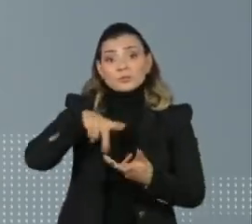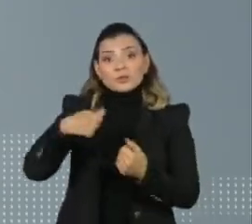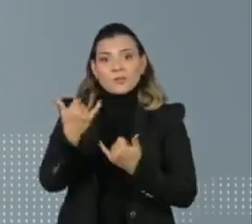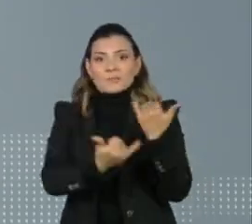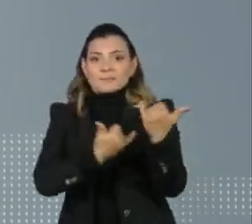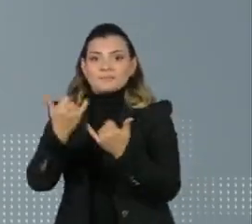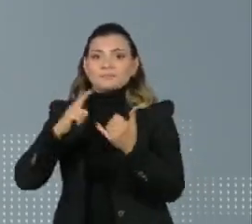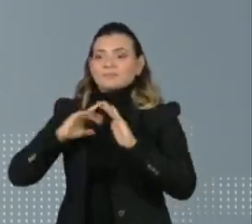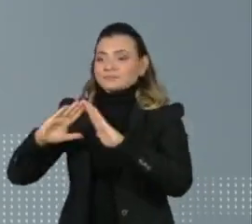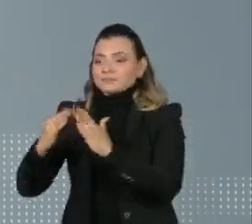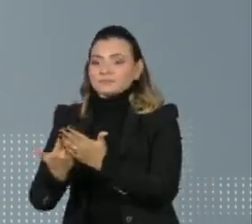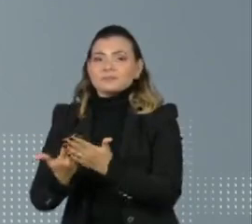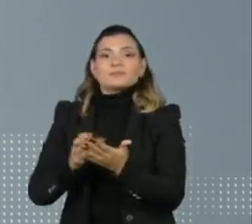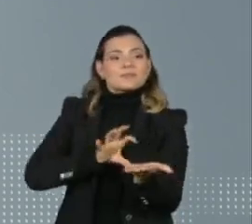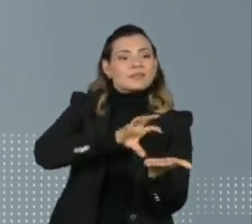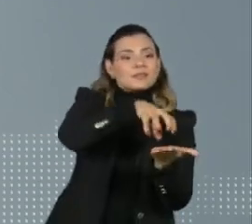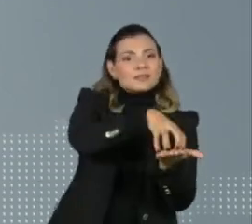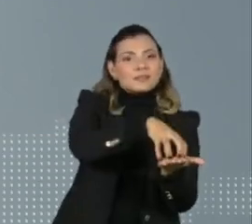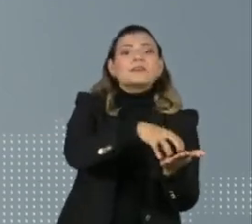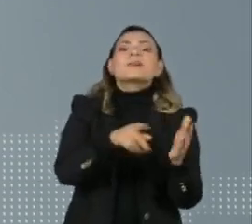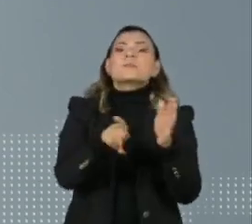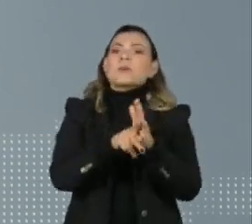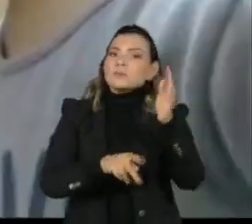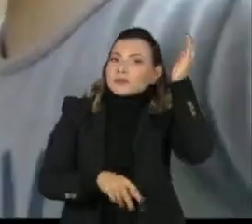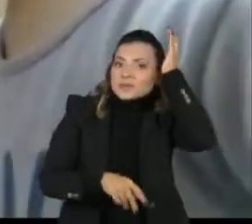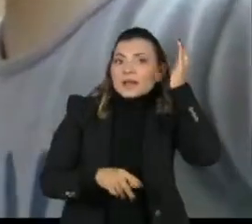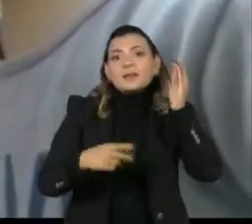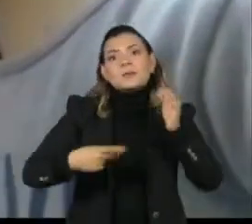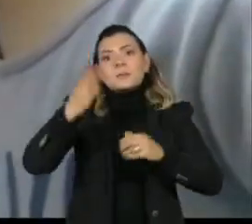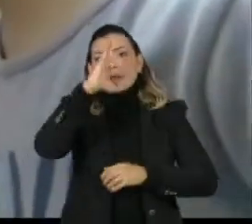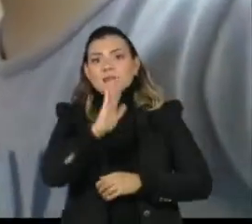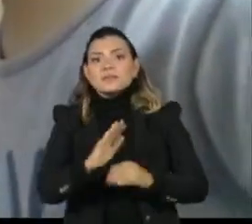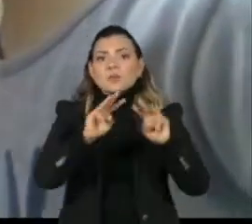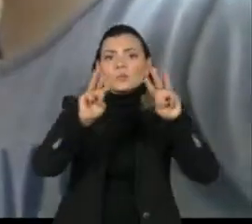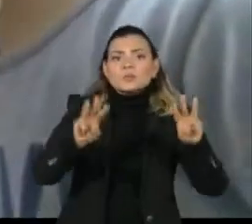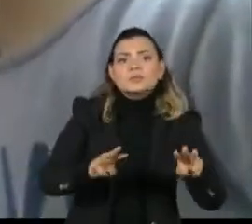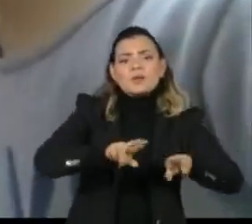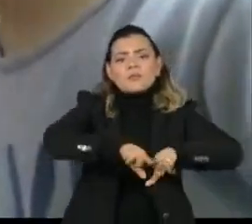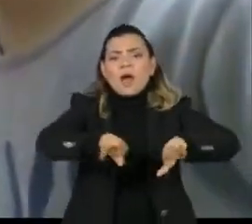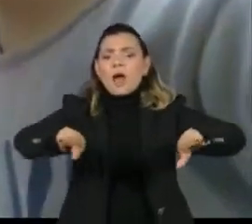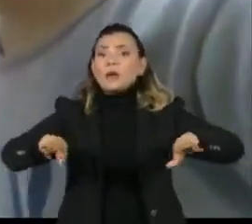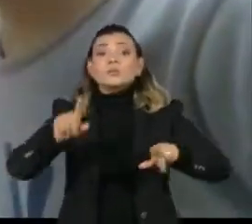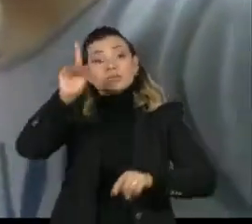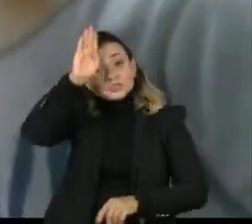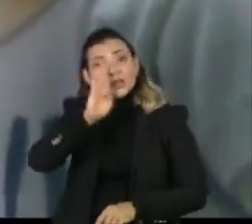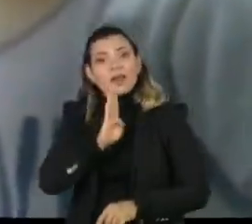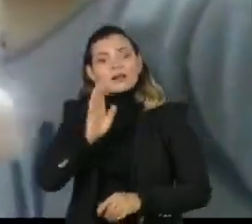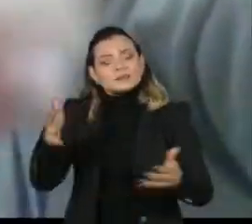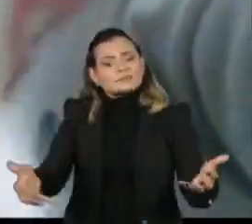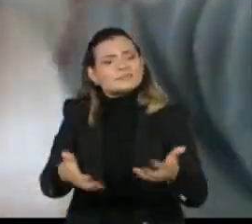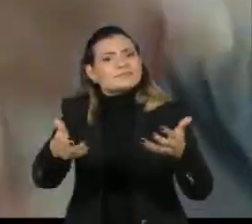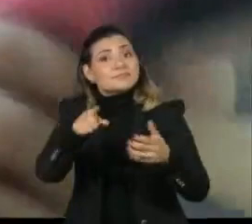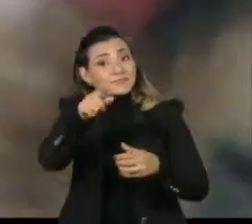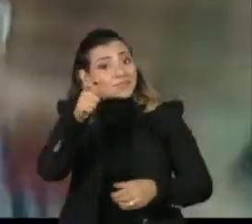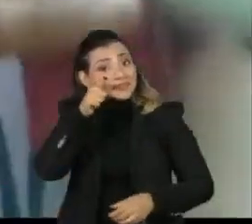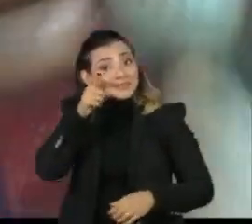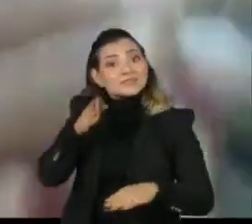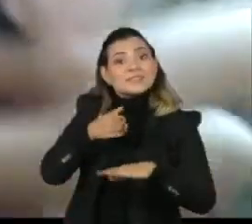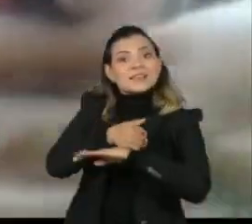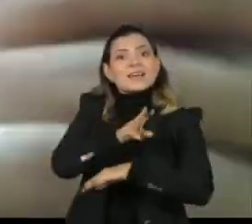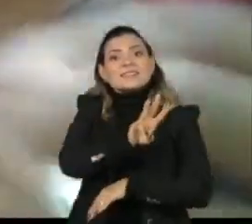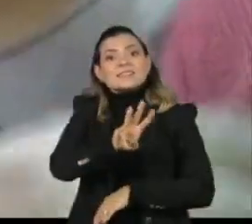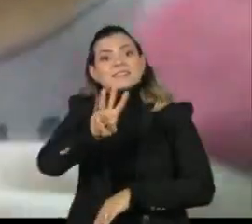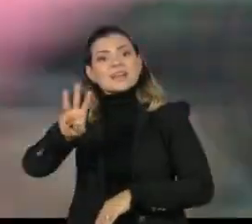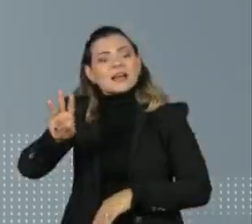brincar que envolve escolas unidades do SESC do Brasil inteiro museus e comunidades é gratuita e pode ser conferida no site